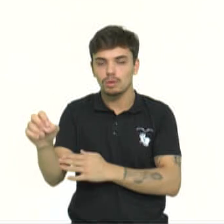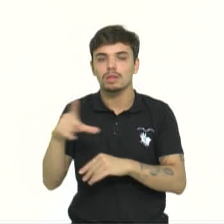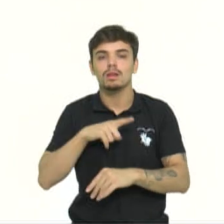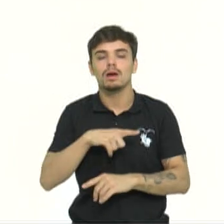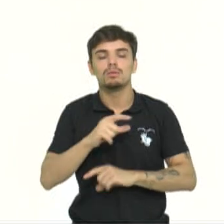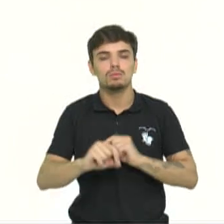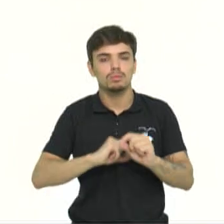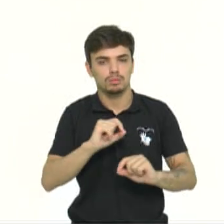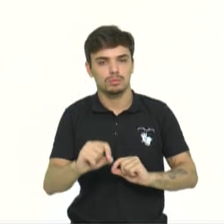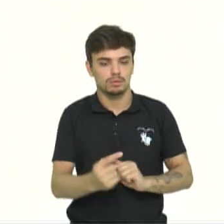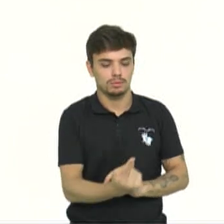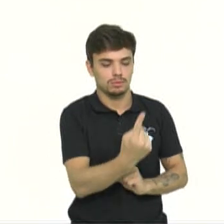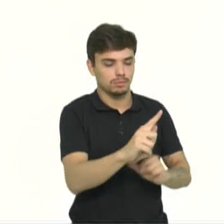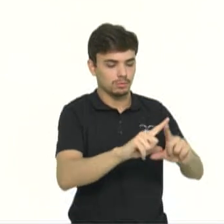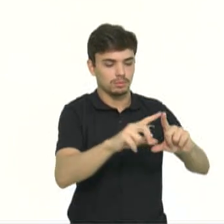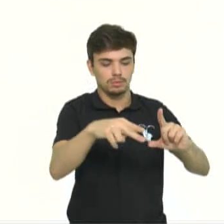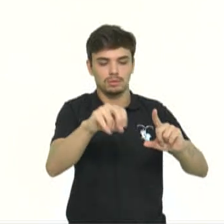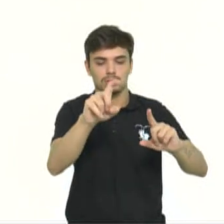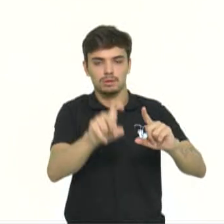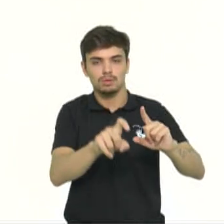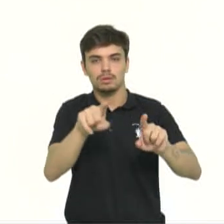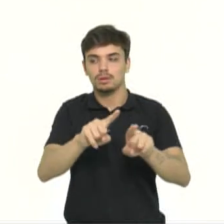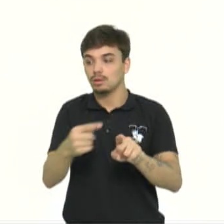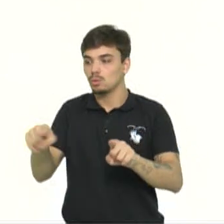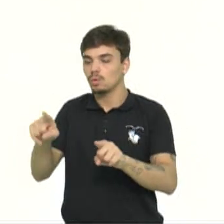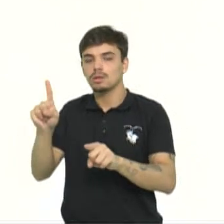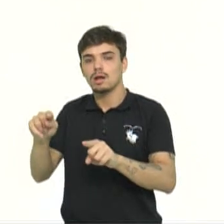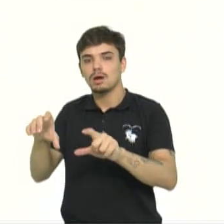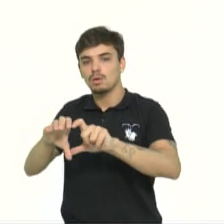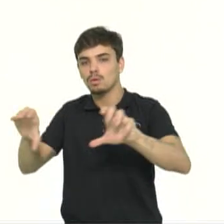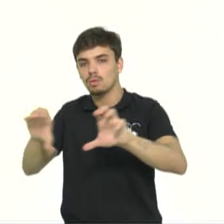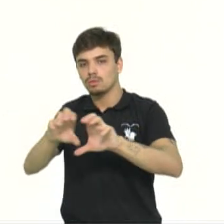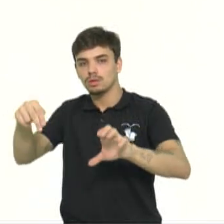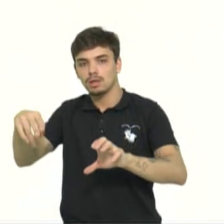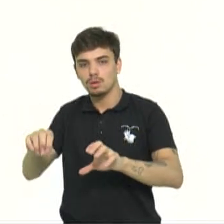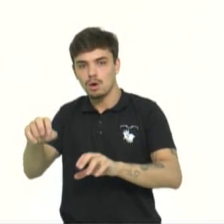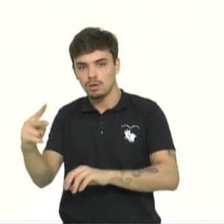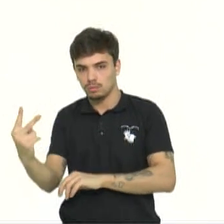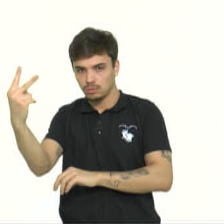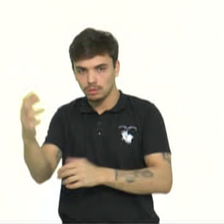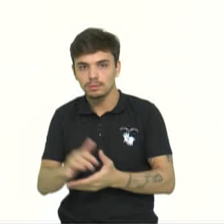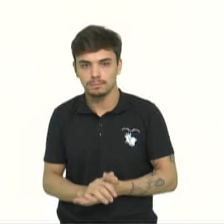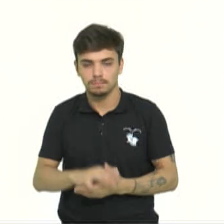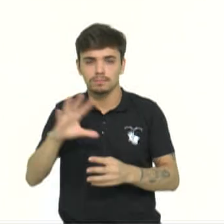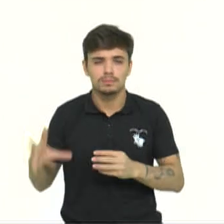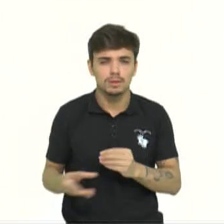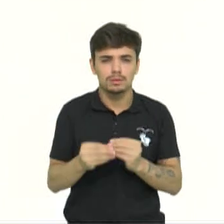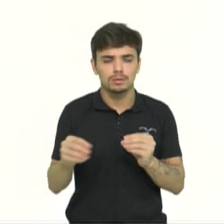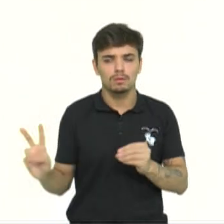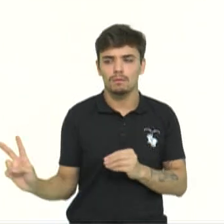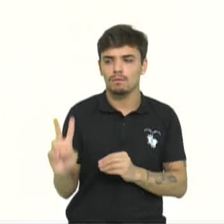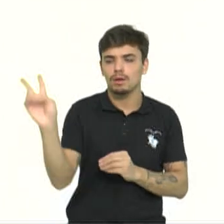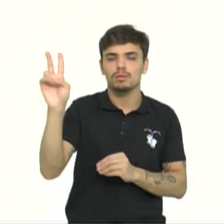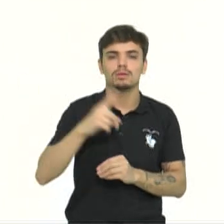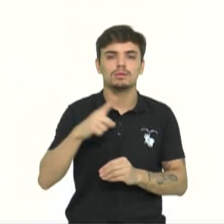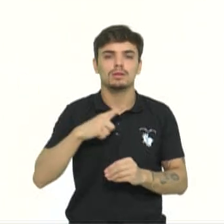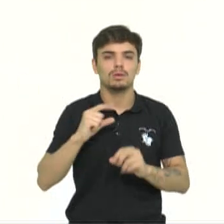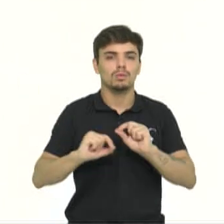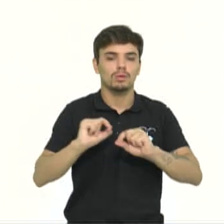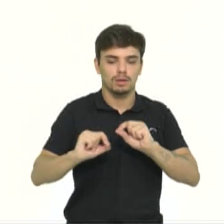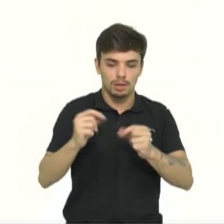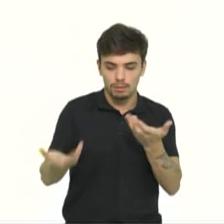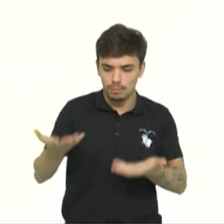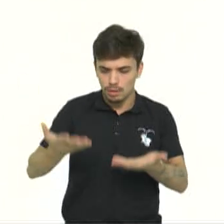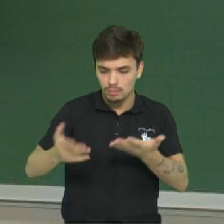teve 1 de delta nox e esse vai ser o coeficiente do NO2. Preenchidos os valores, a gente faz o balanceamento